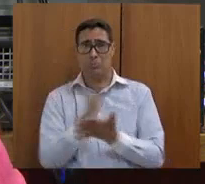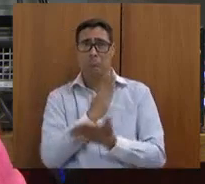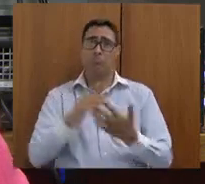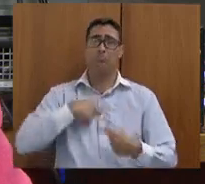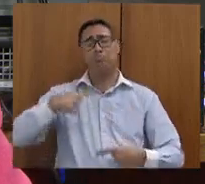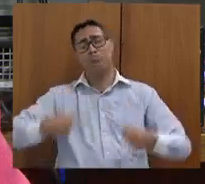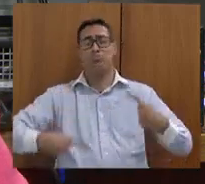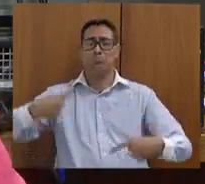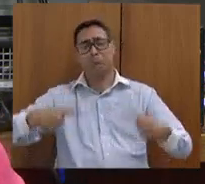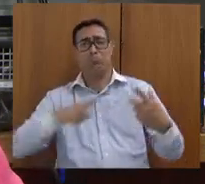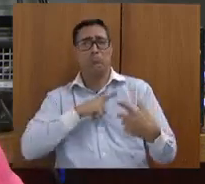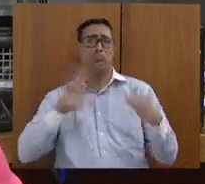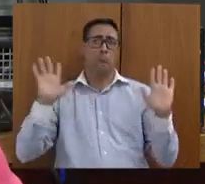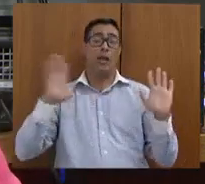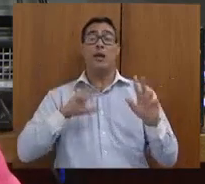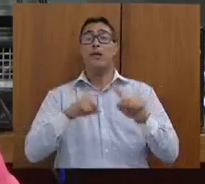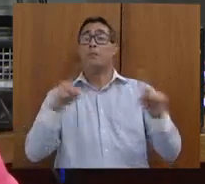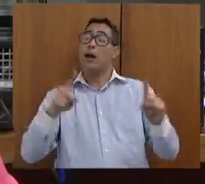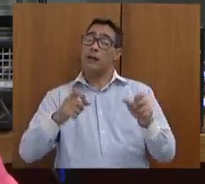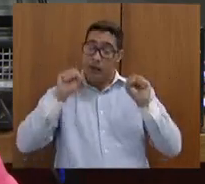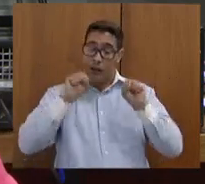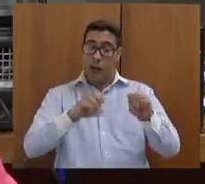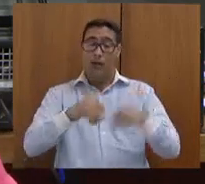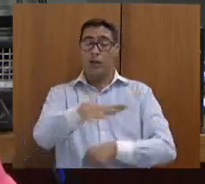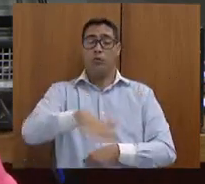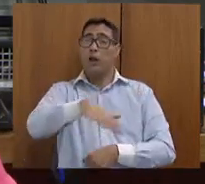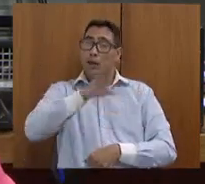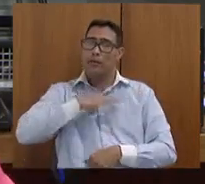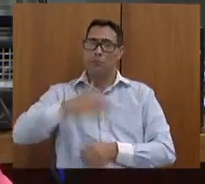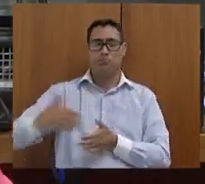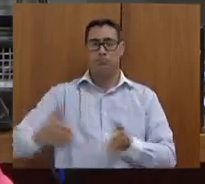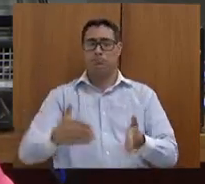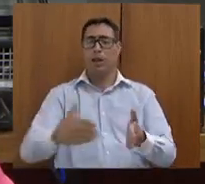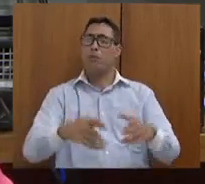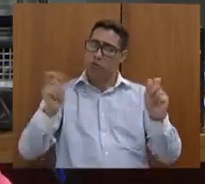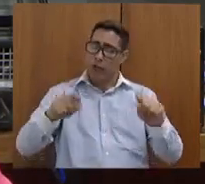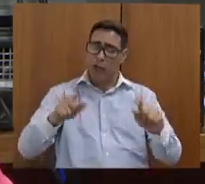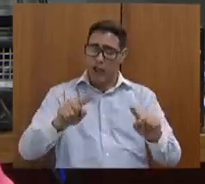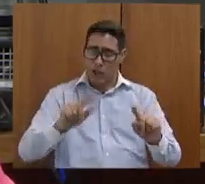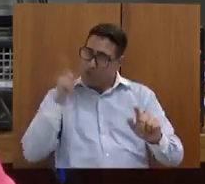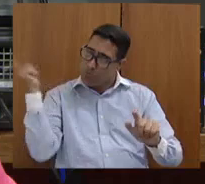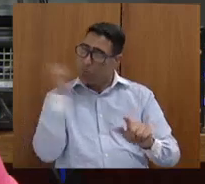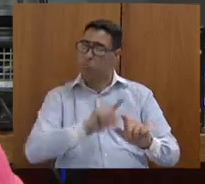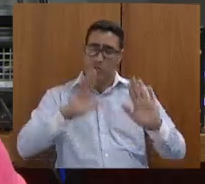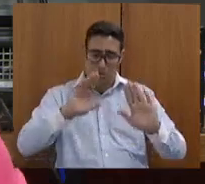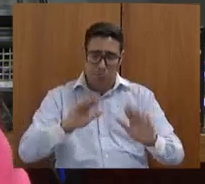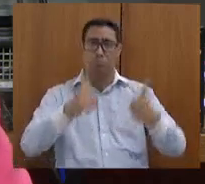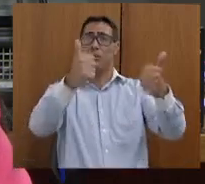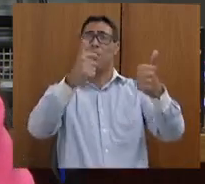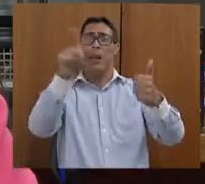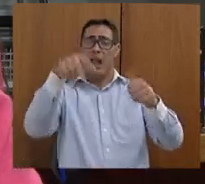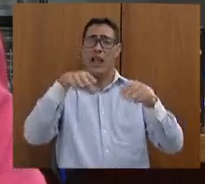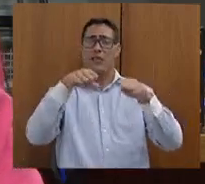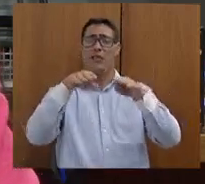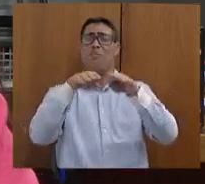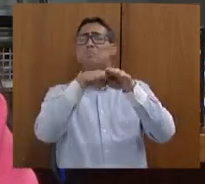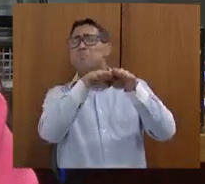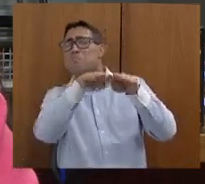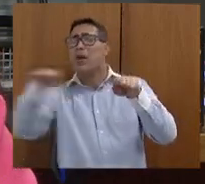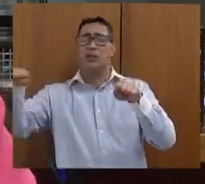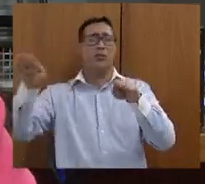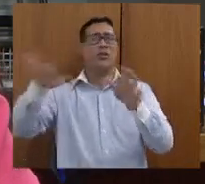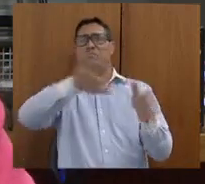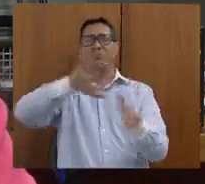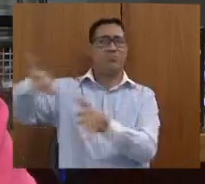a educação É de fato o caminho em que a gente pode romper e fazer com que esses padrões não sejam padrões que os nossos filhos